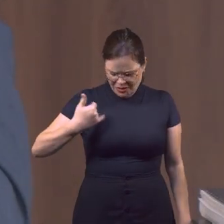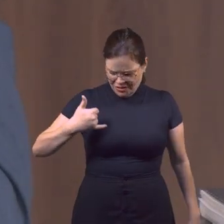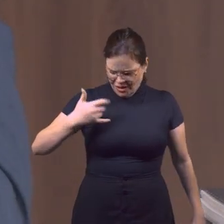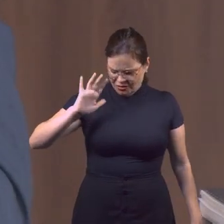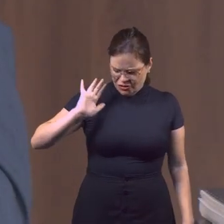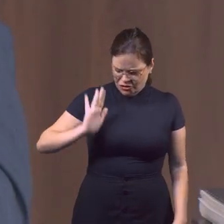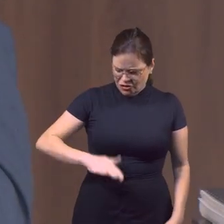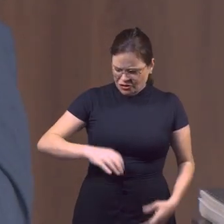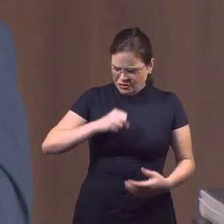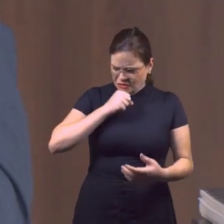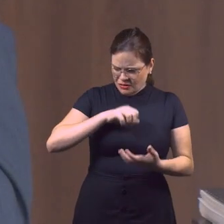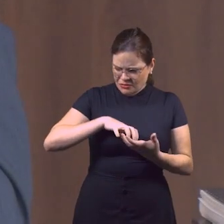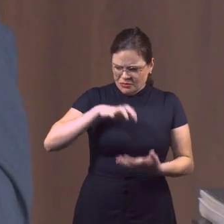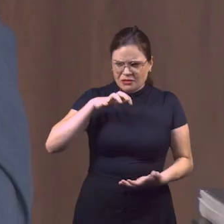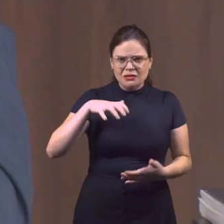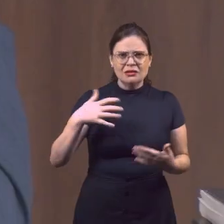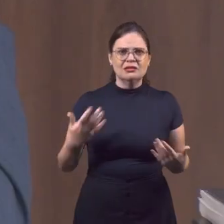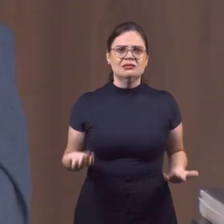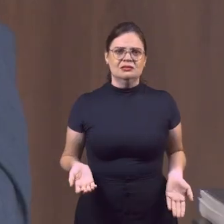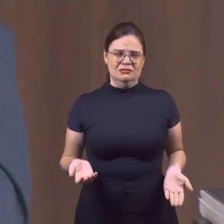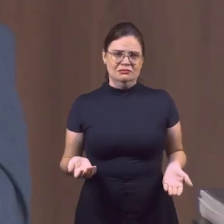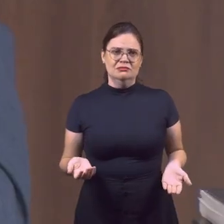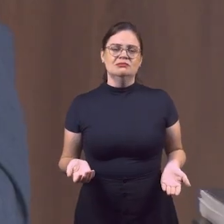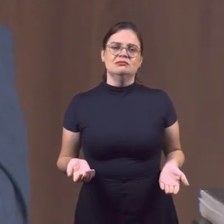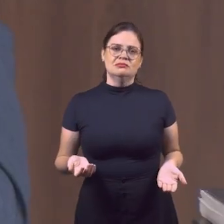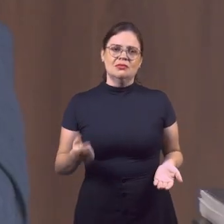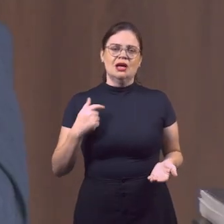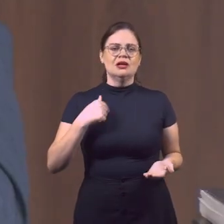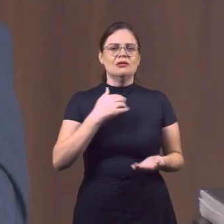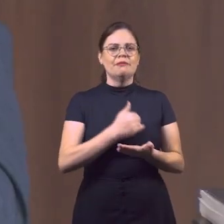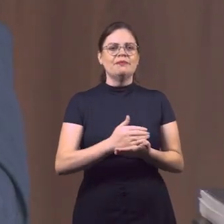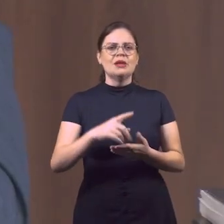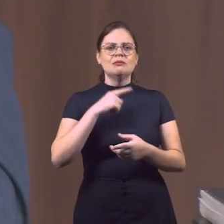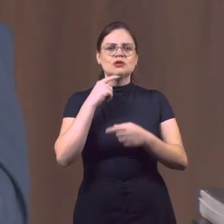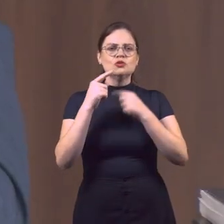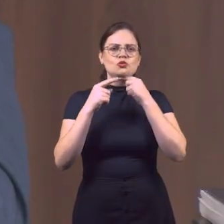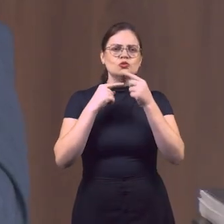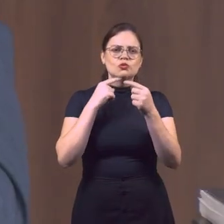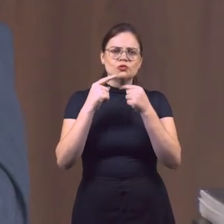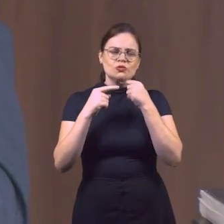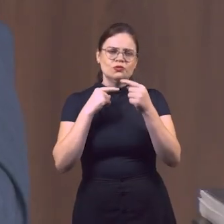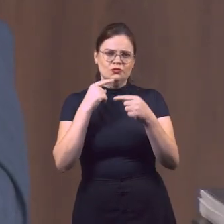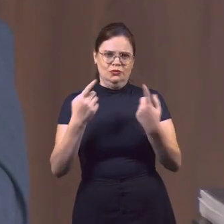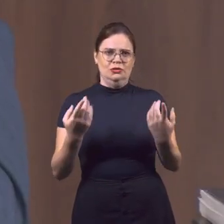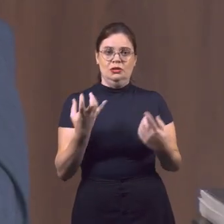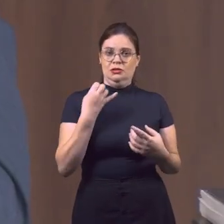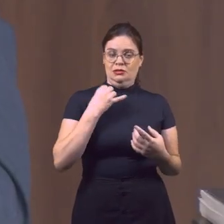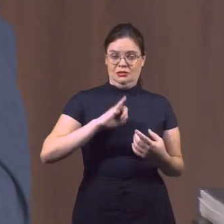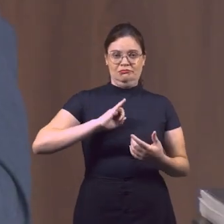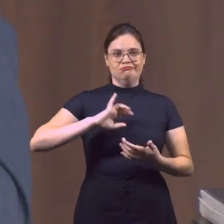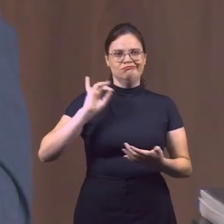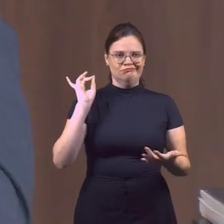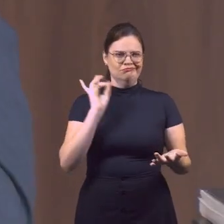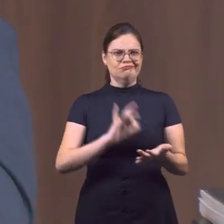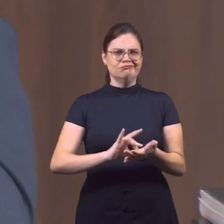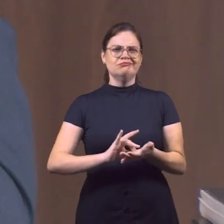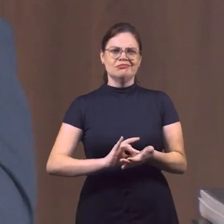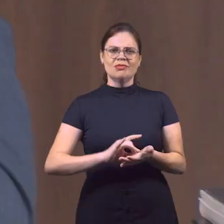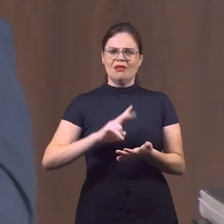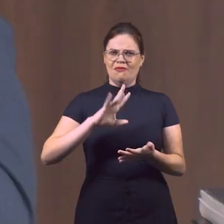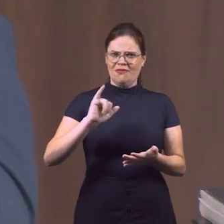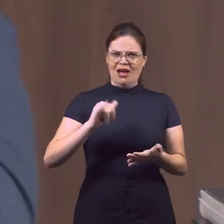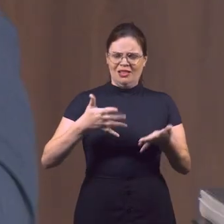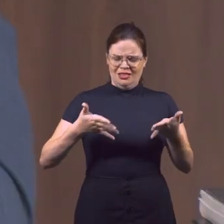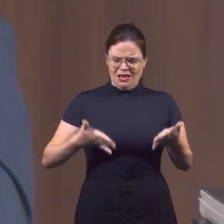acaba tendo dúvidas, né, se realmente seria o filho através dela ou